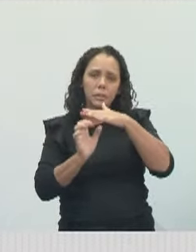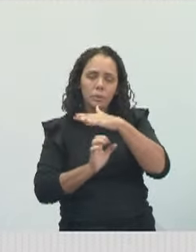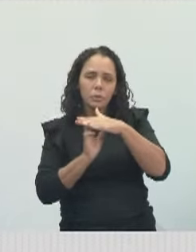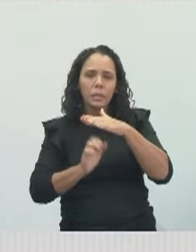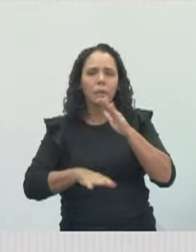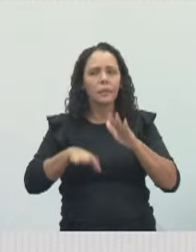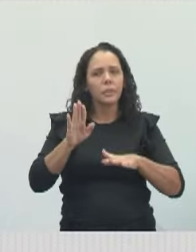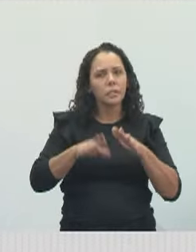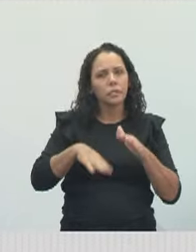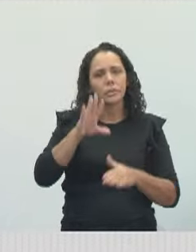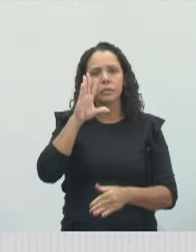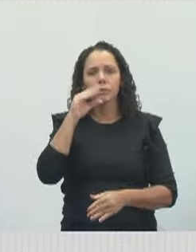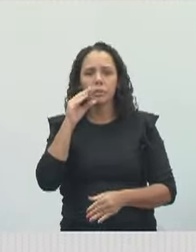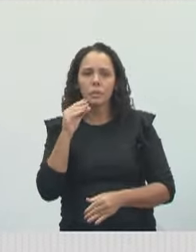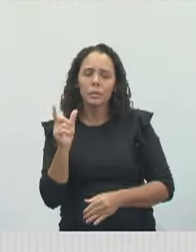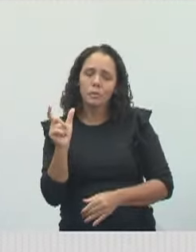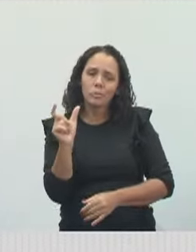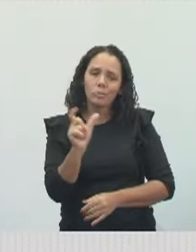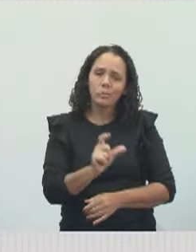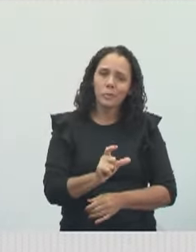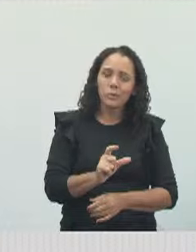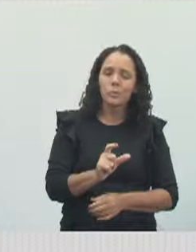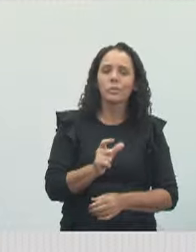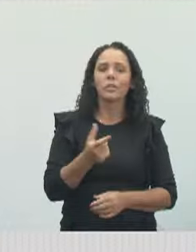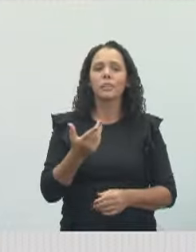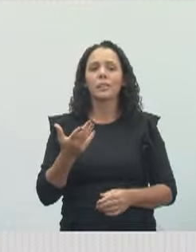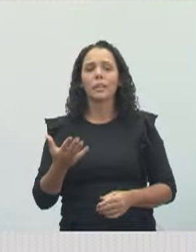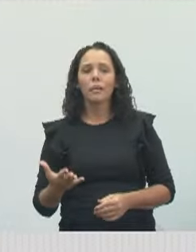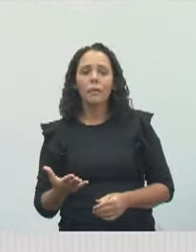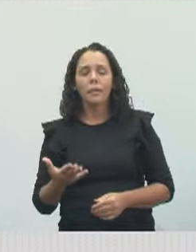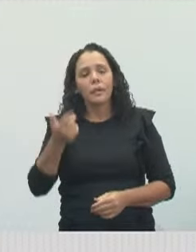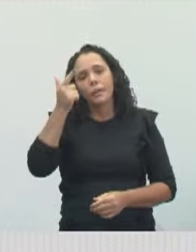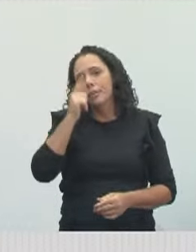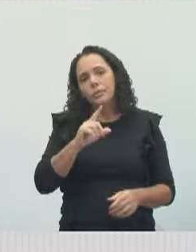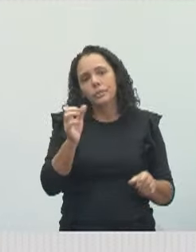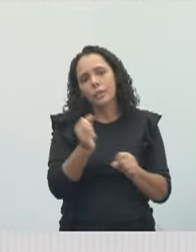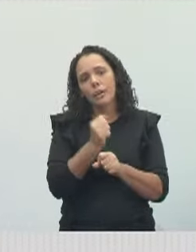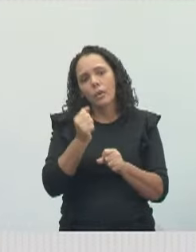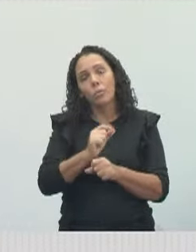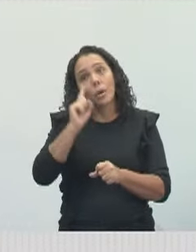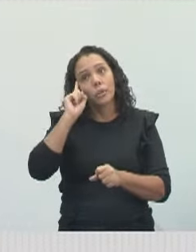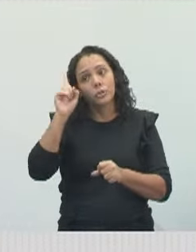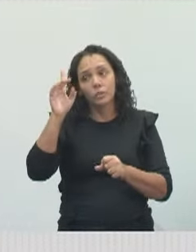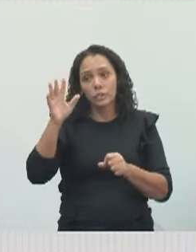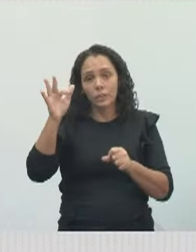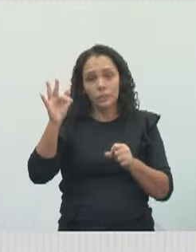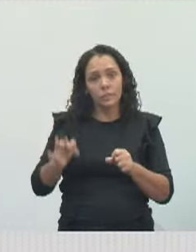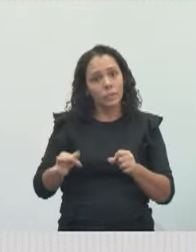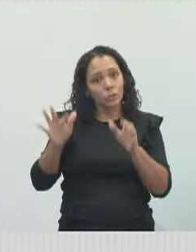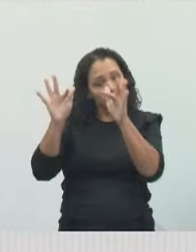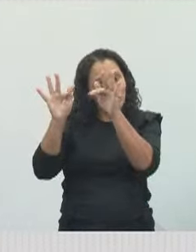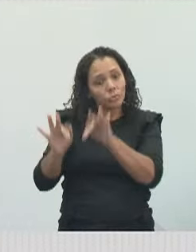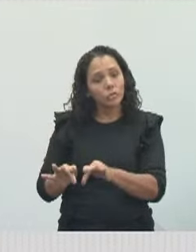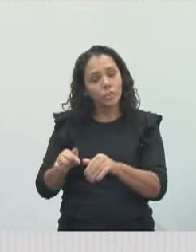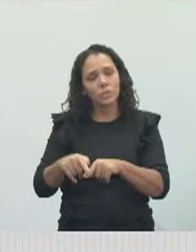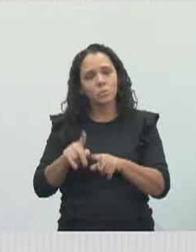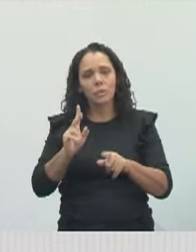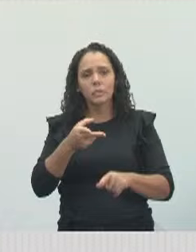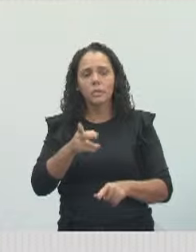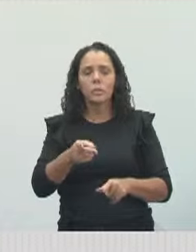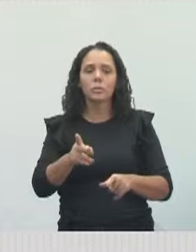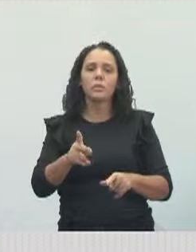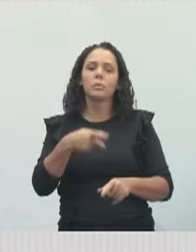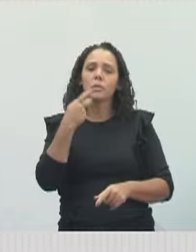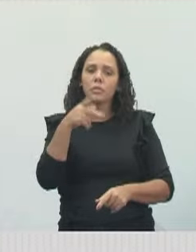pouco funcionário, e acaba se tornando de não conseguir entregar no prazo normal, né? Mas é aquilo que eu sempre falei e